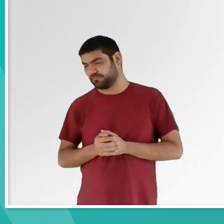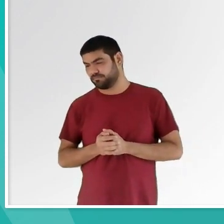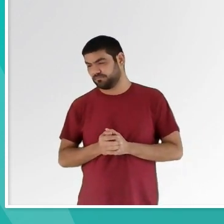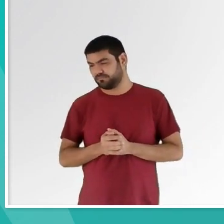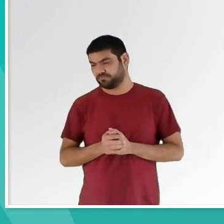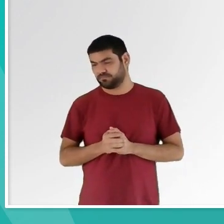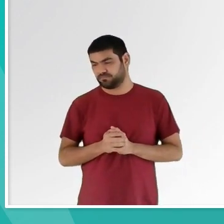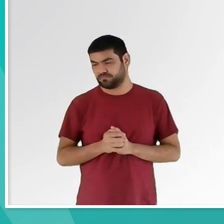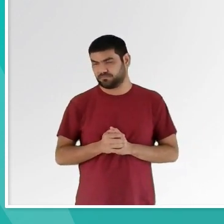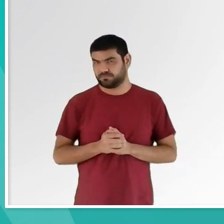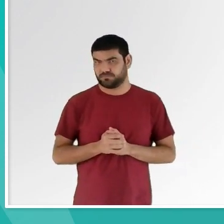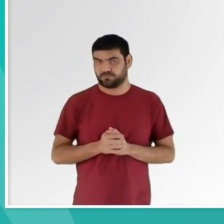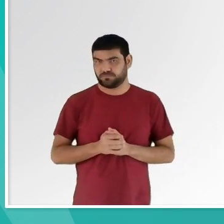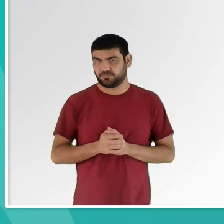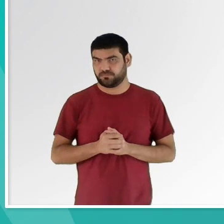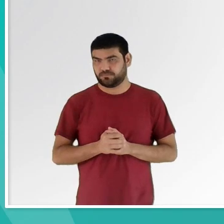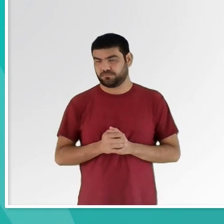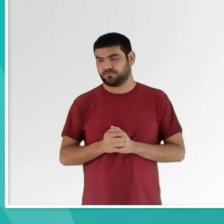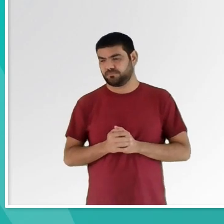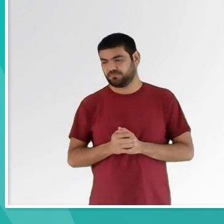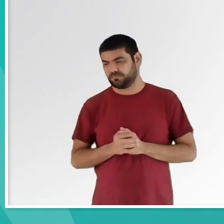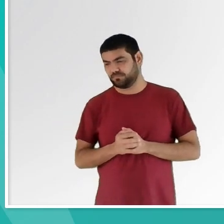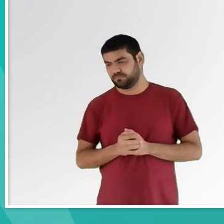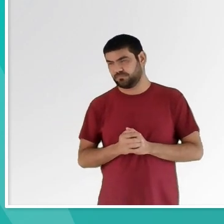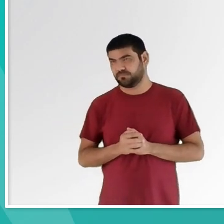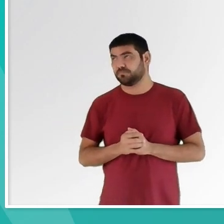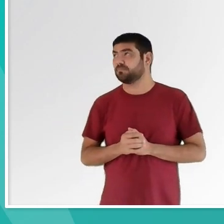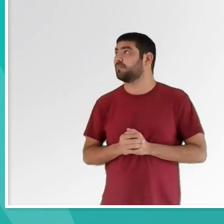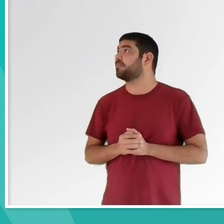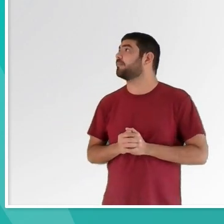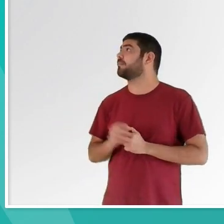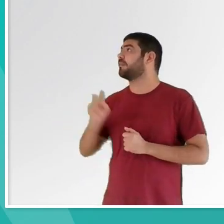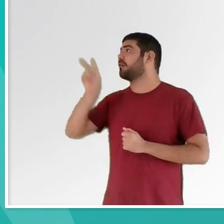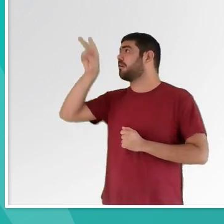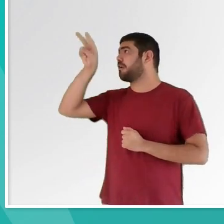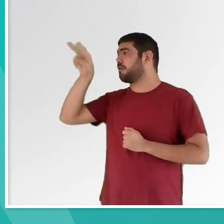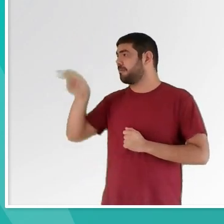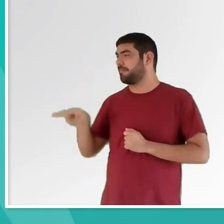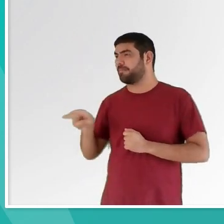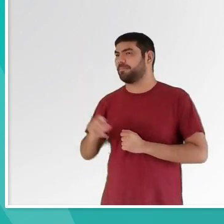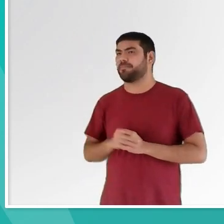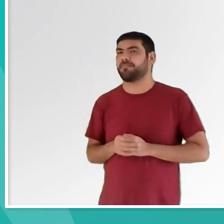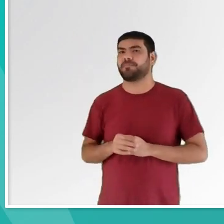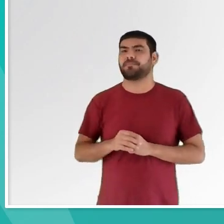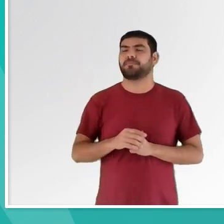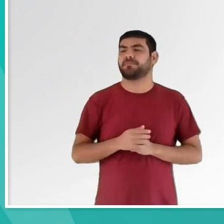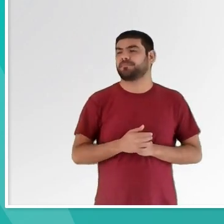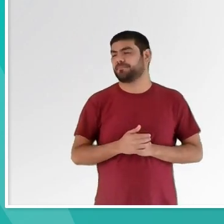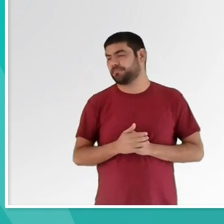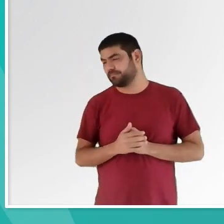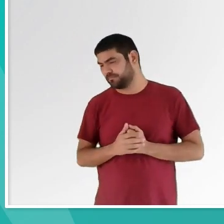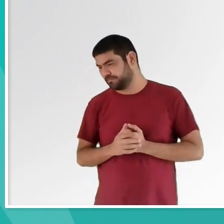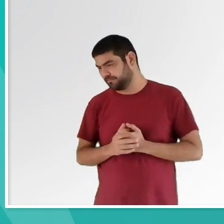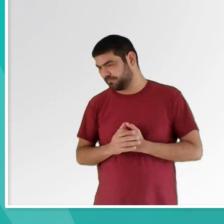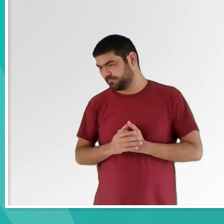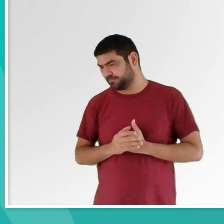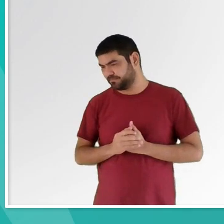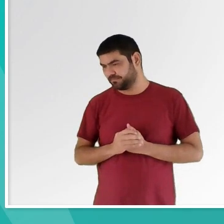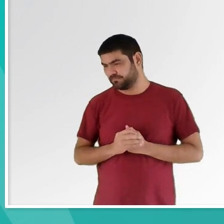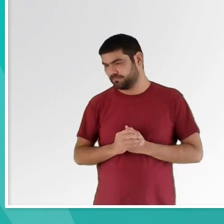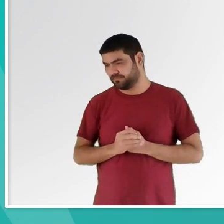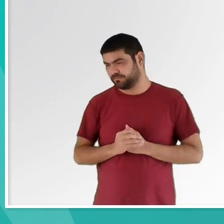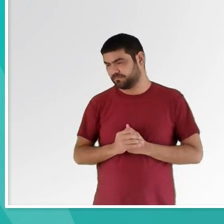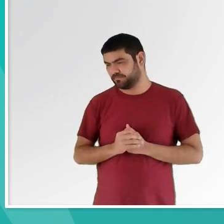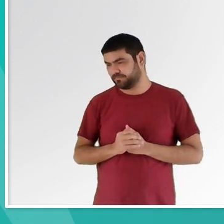por artistas para a criação de seus desenhos no computador, usando todo o mecanismo do computador, todas